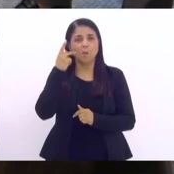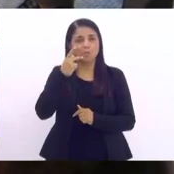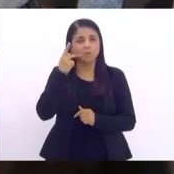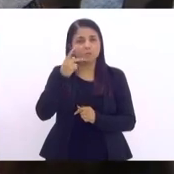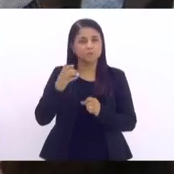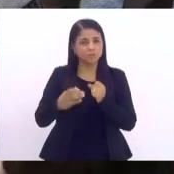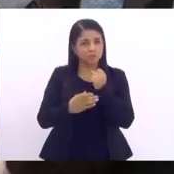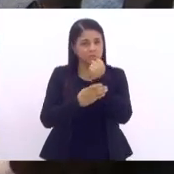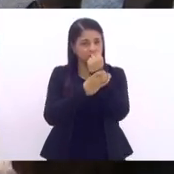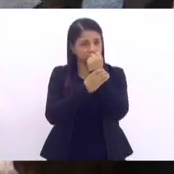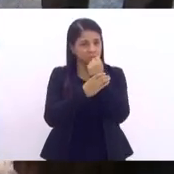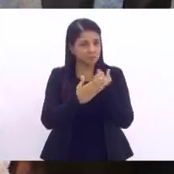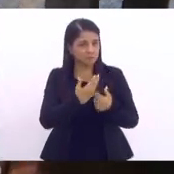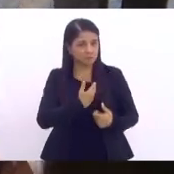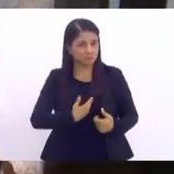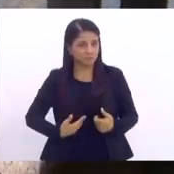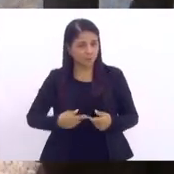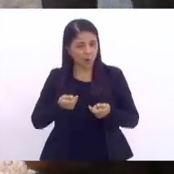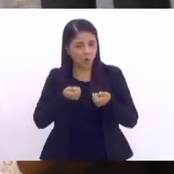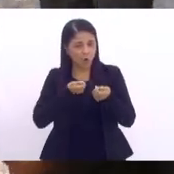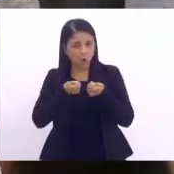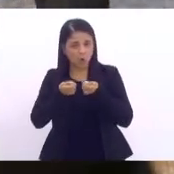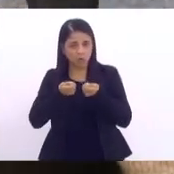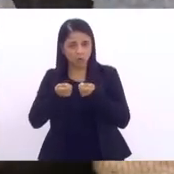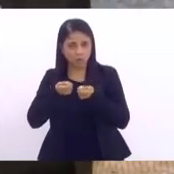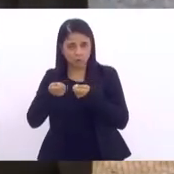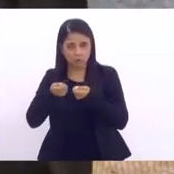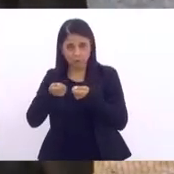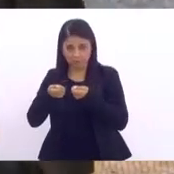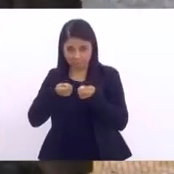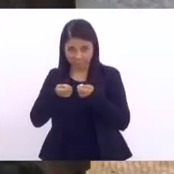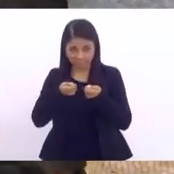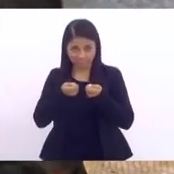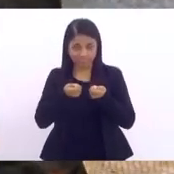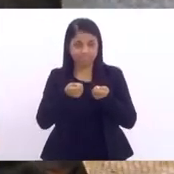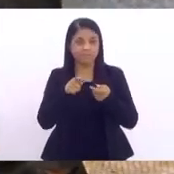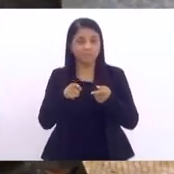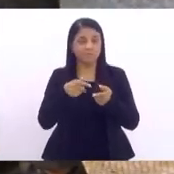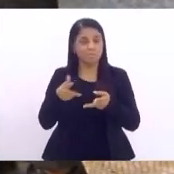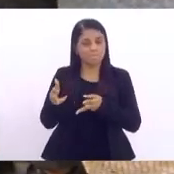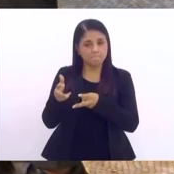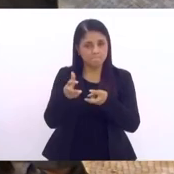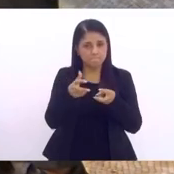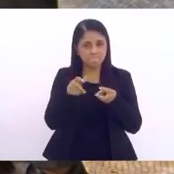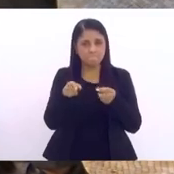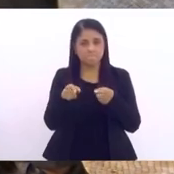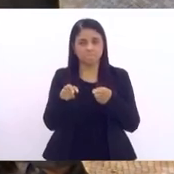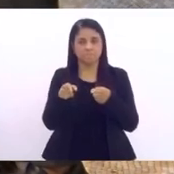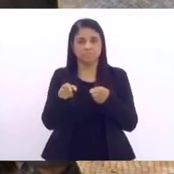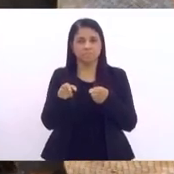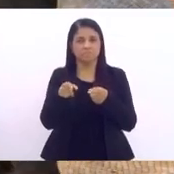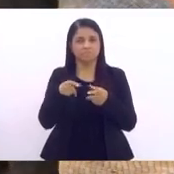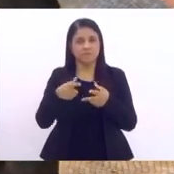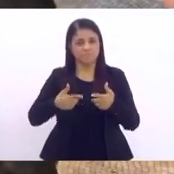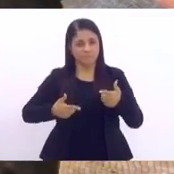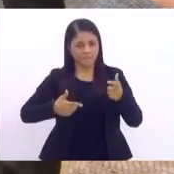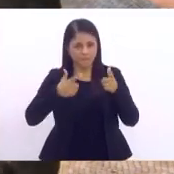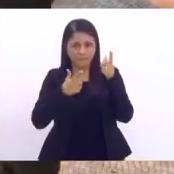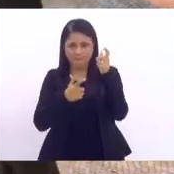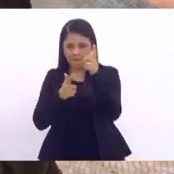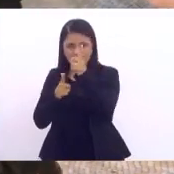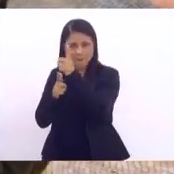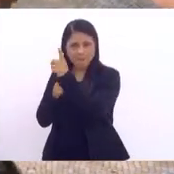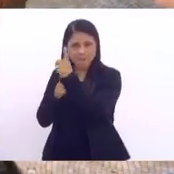controle e militarização. Então, vimos as operações se tornarem mais bélicas nas favelas, bem como vimos